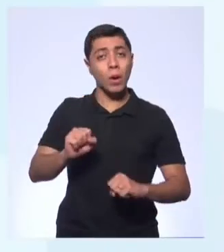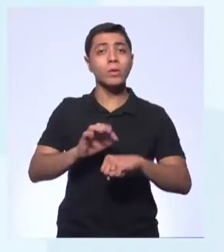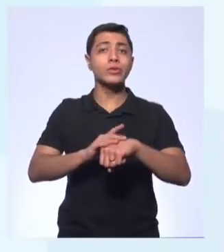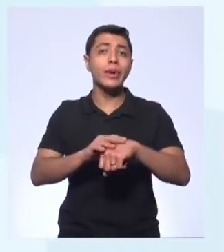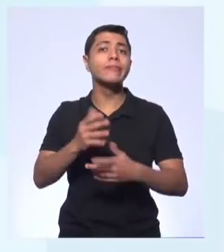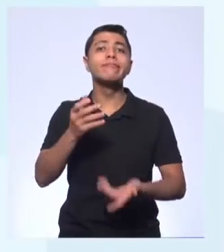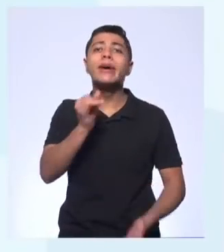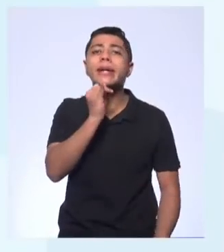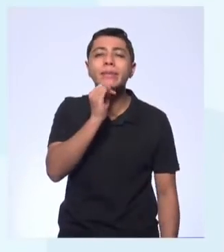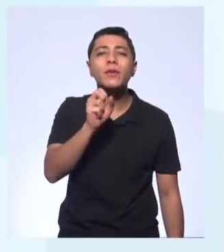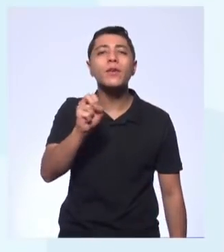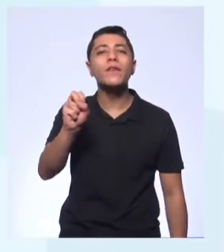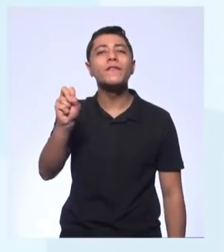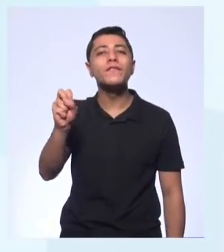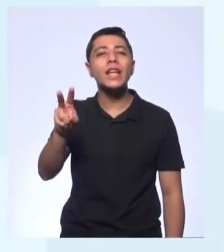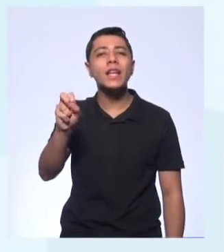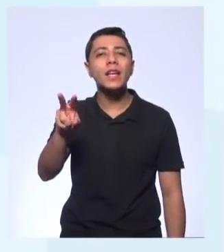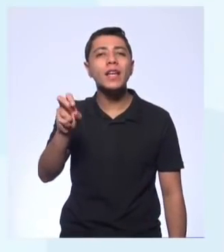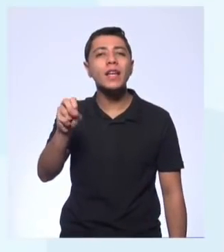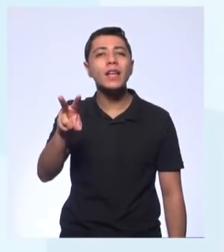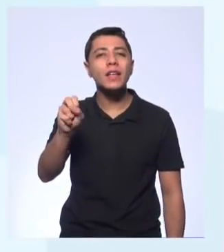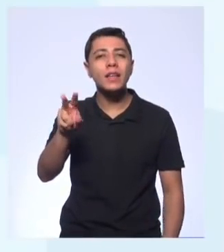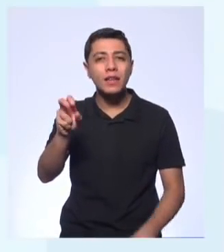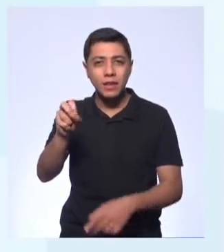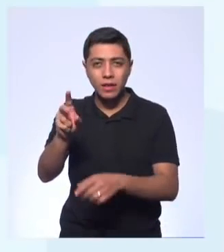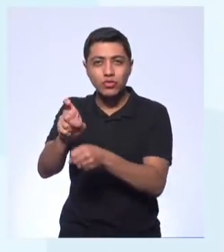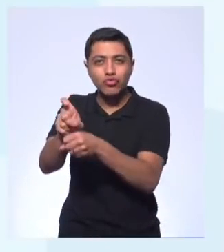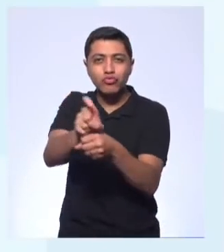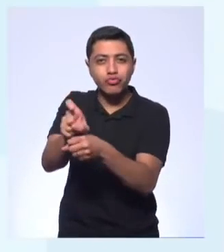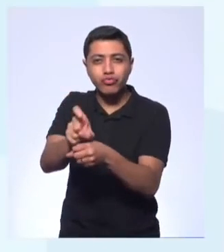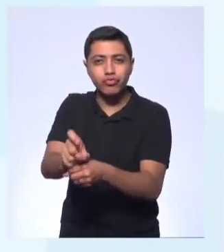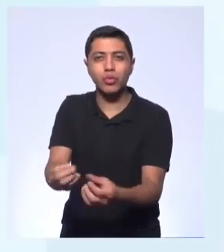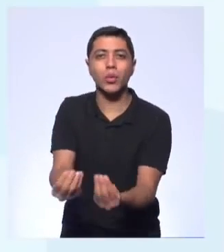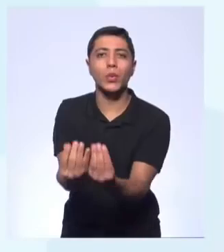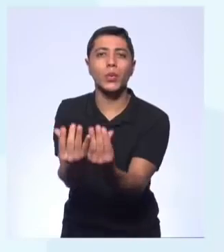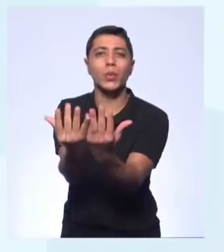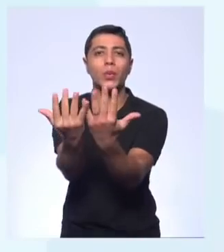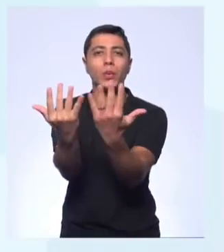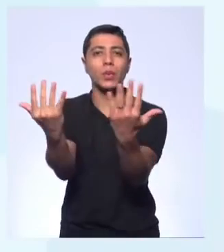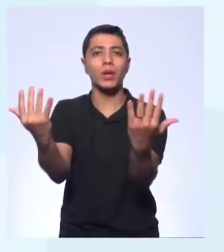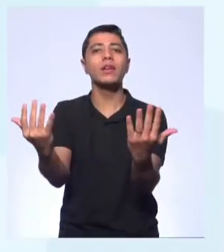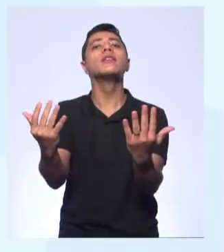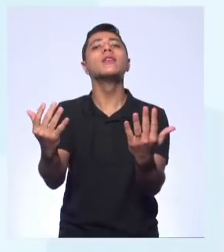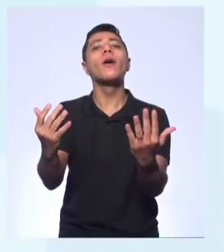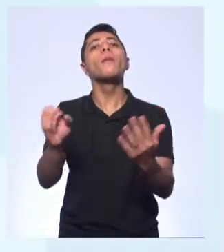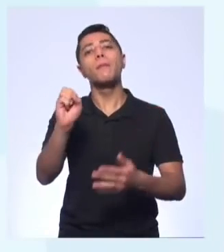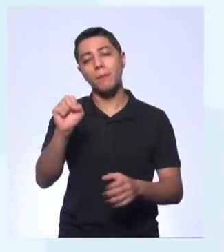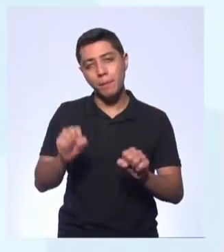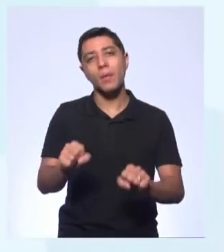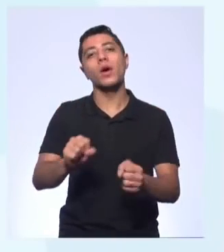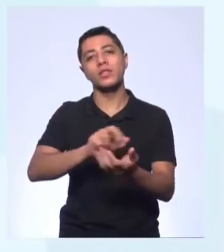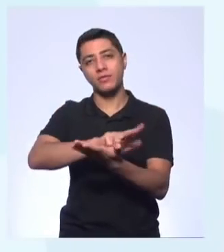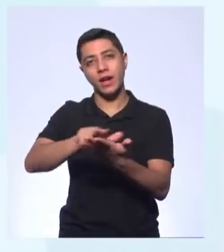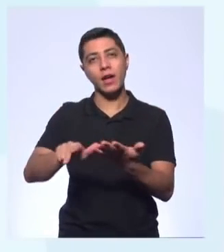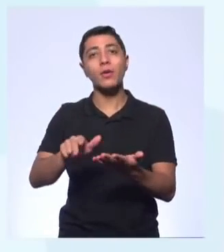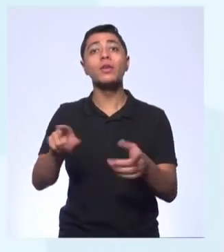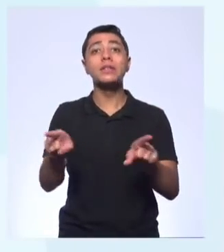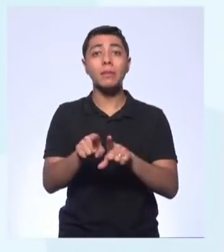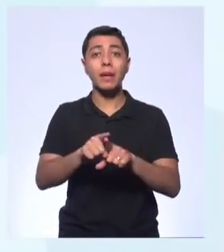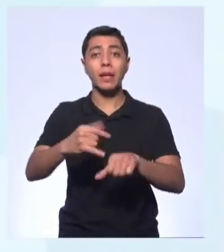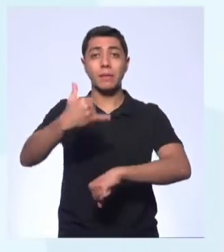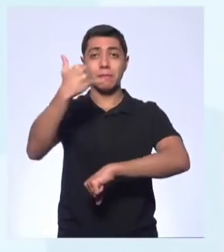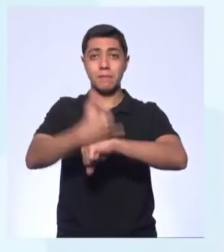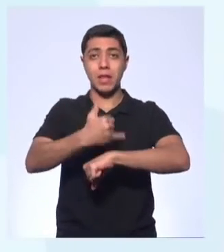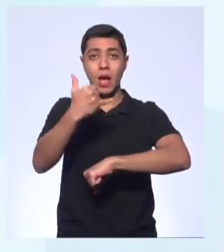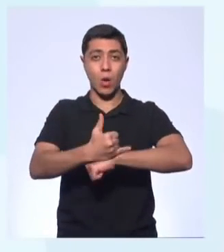aí que vão ser relacionadas ao contato com poluentes ambientais. Tá? Então, metais pesados,